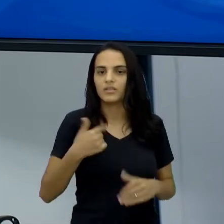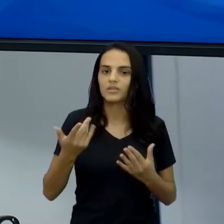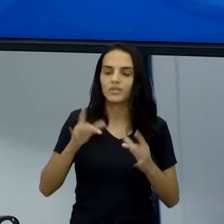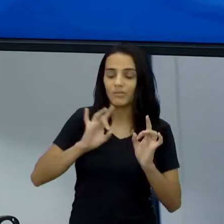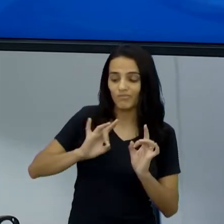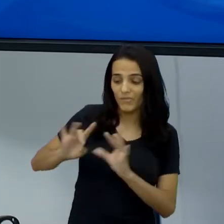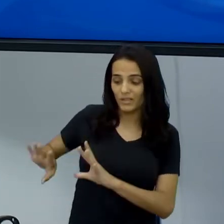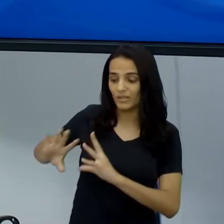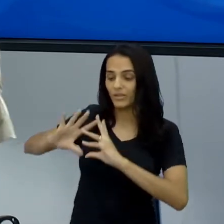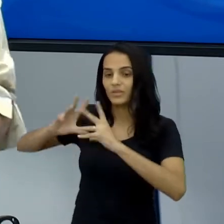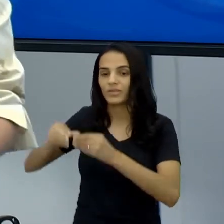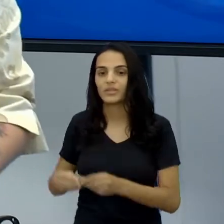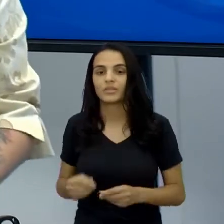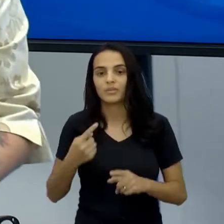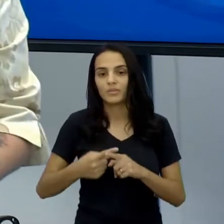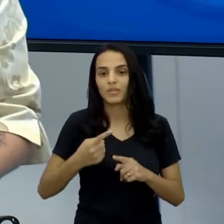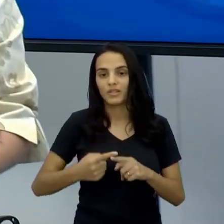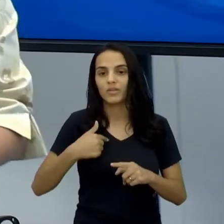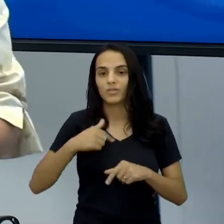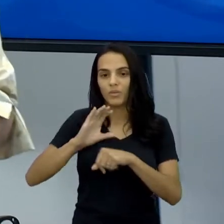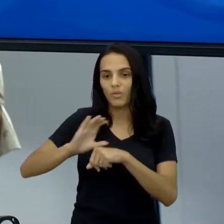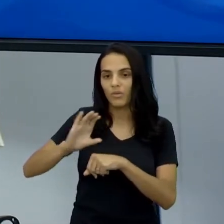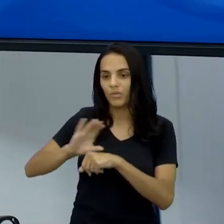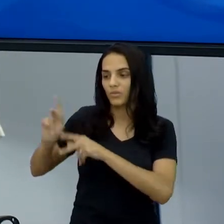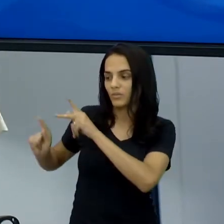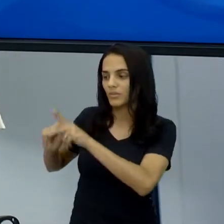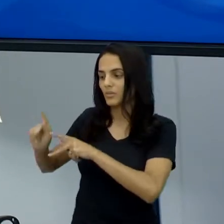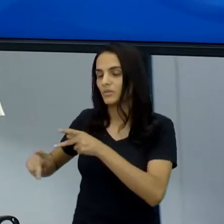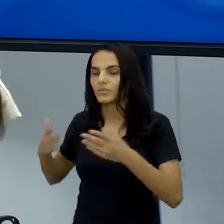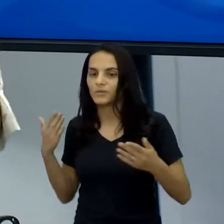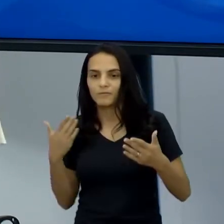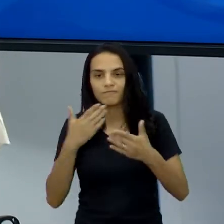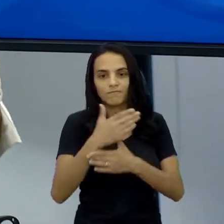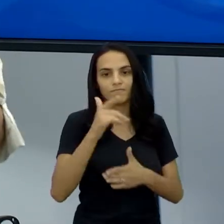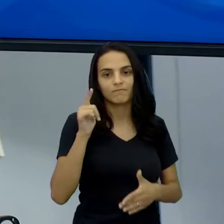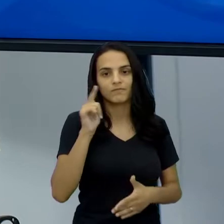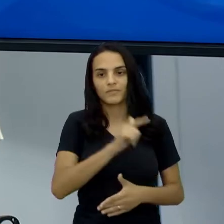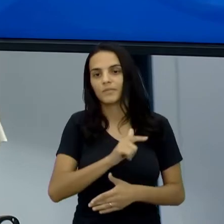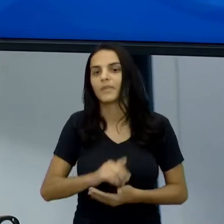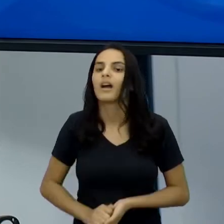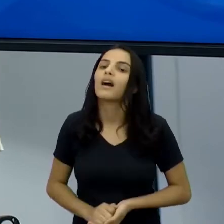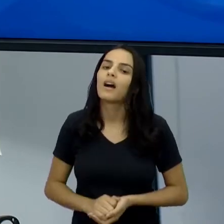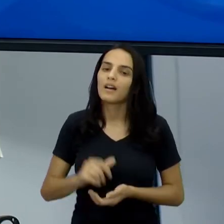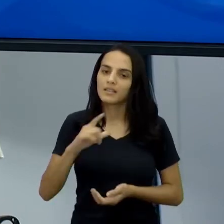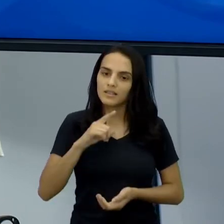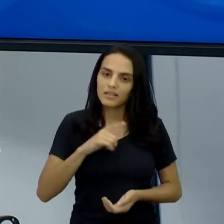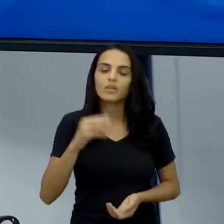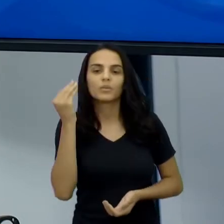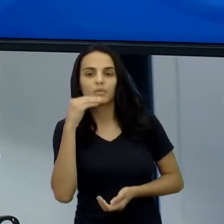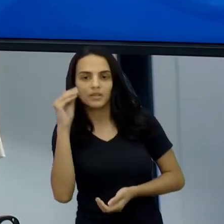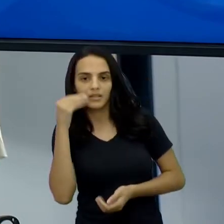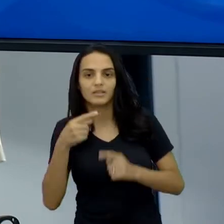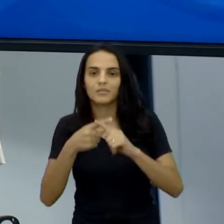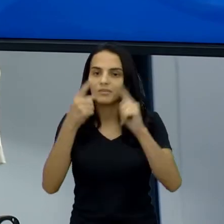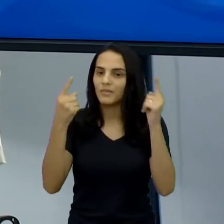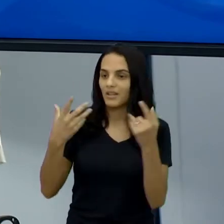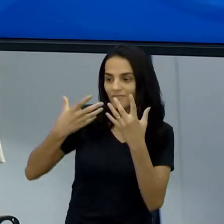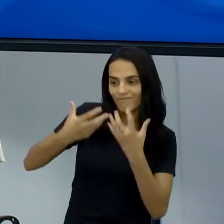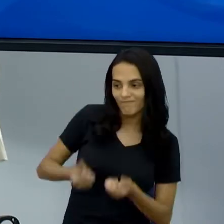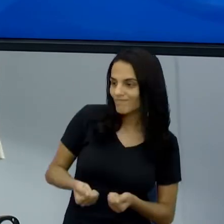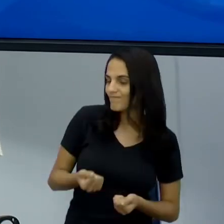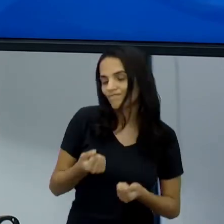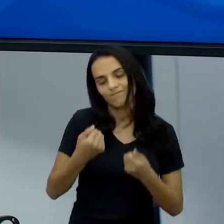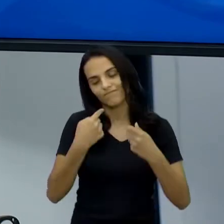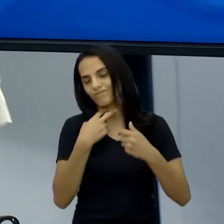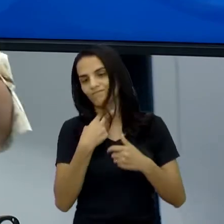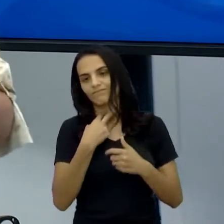tudo isso, porque eu passei no concurso. E surgiram algumas oportunidades no meio do caminho, mas que não dava pra conciliar uma com a outra.